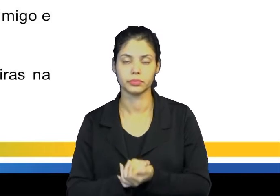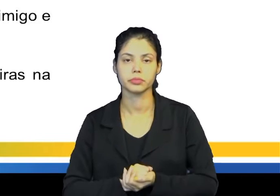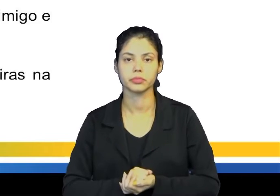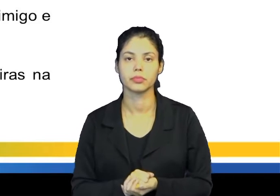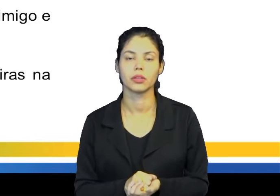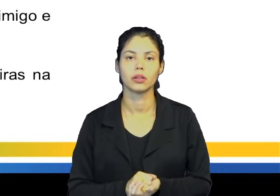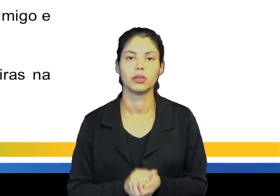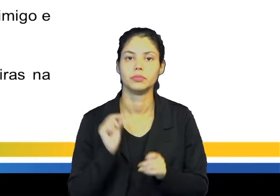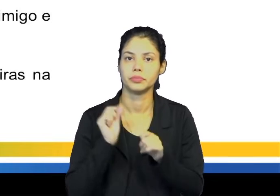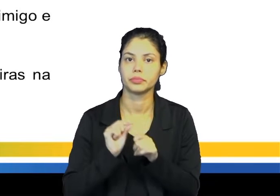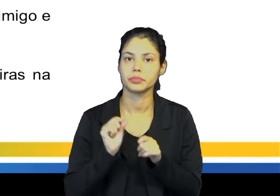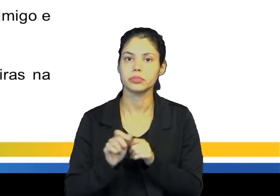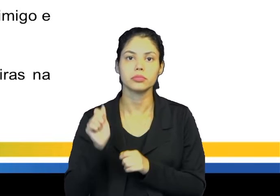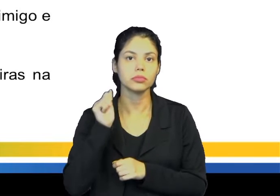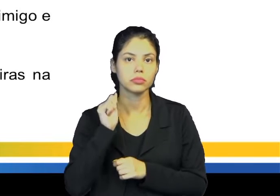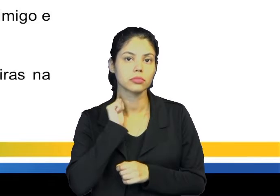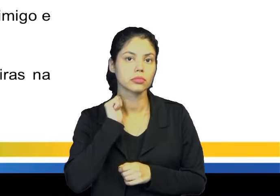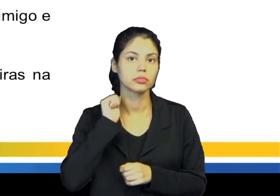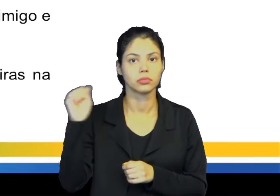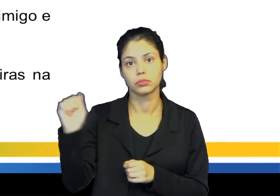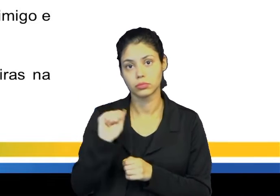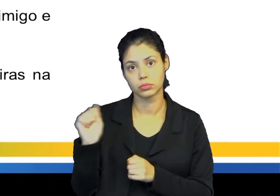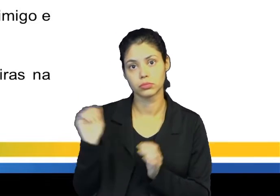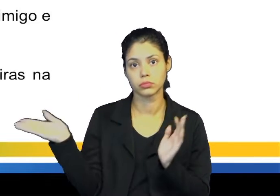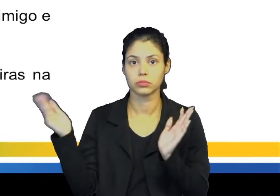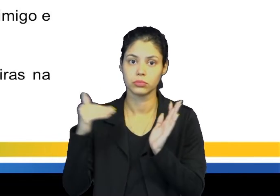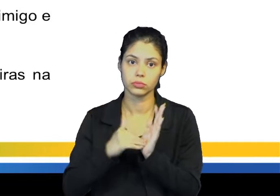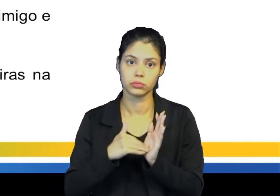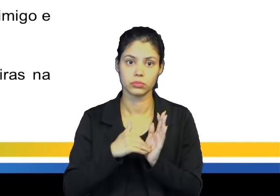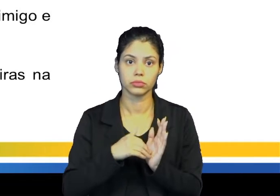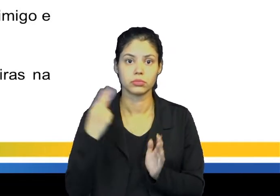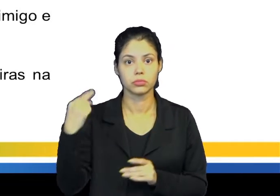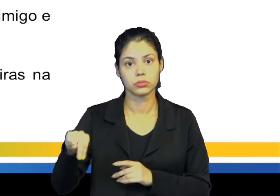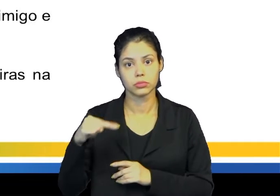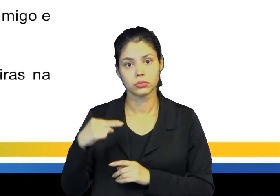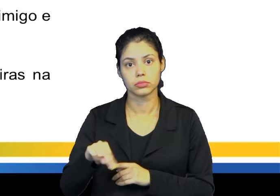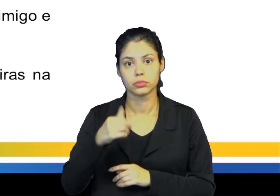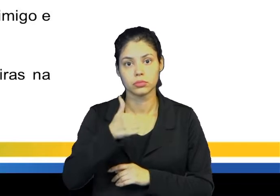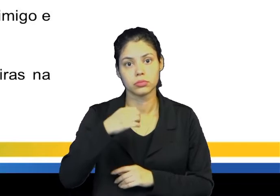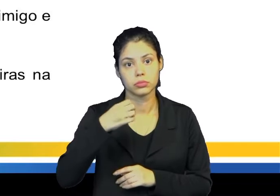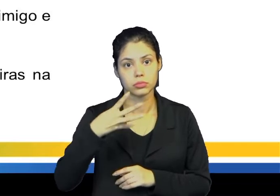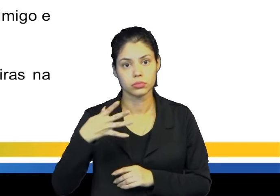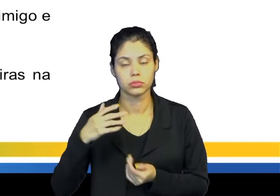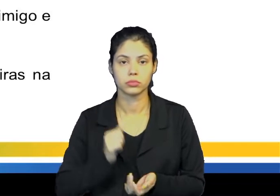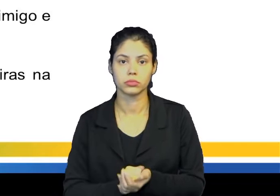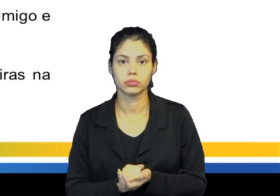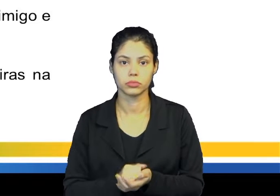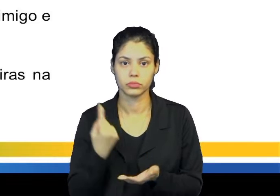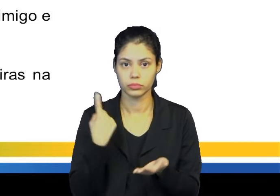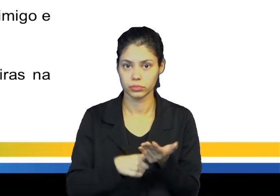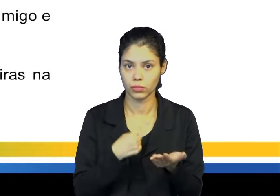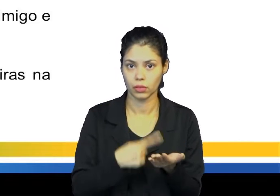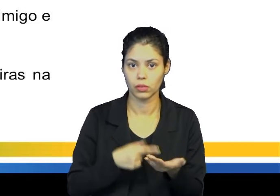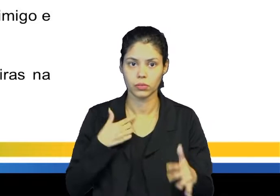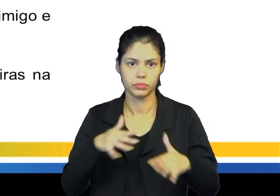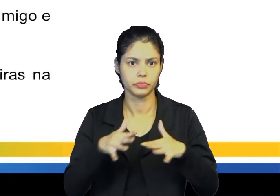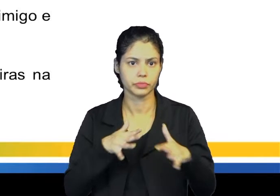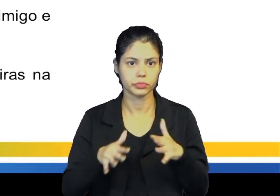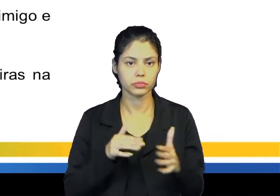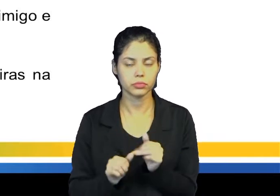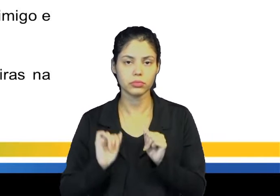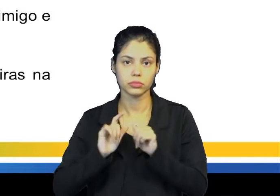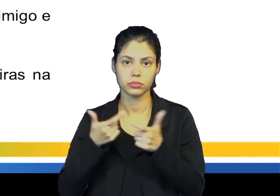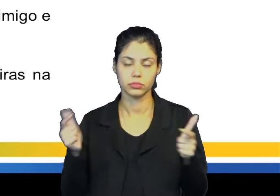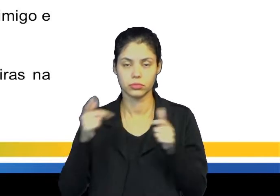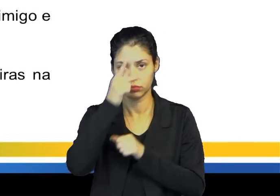movimento, que foi de agosto de 1914 a novembro de 1914 e foi marcada pelo intenso movimento de